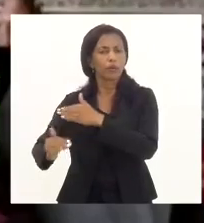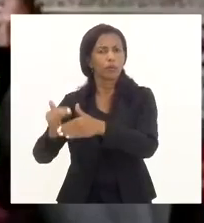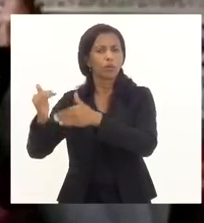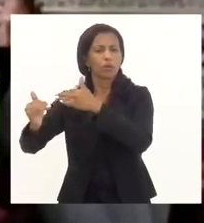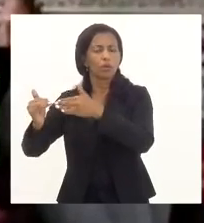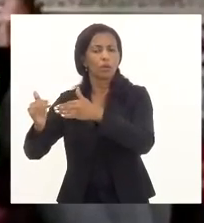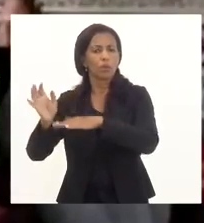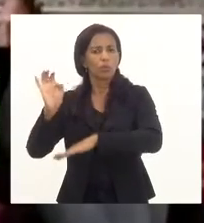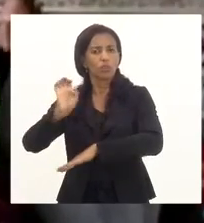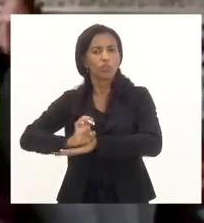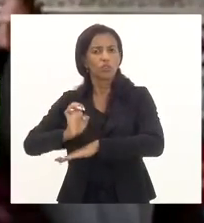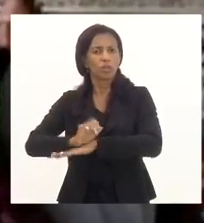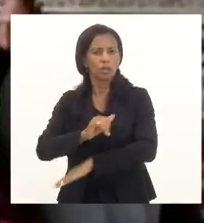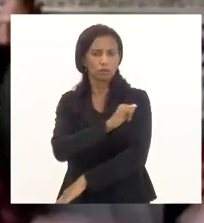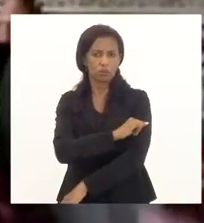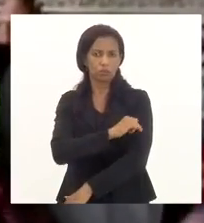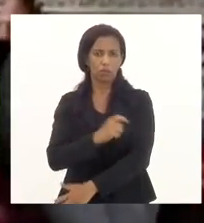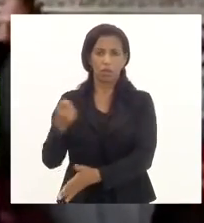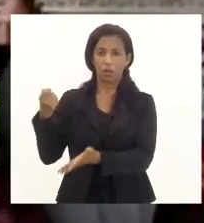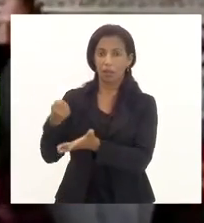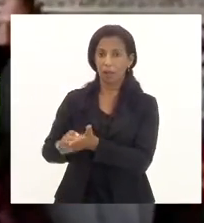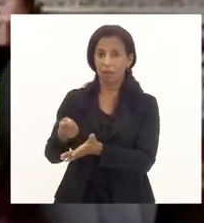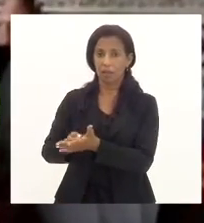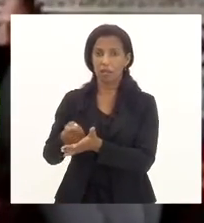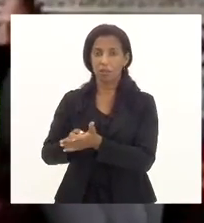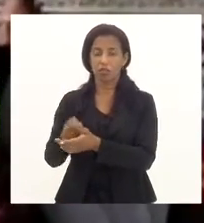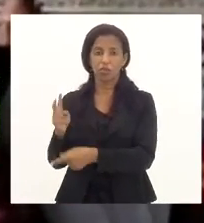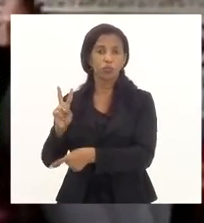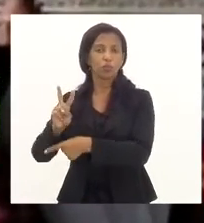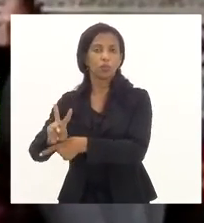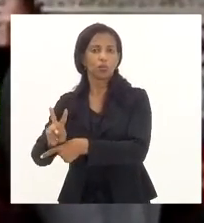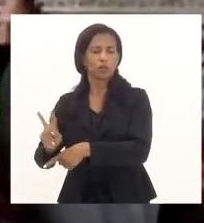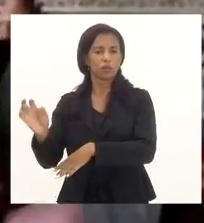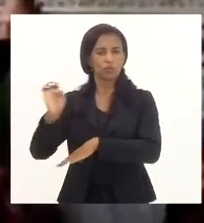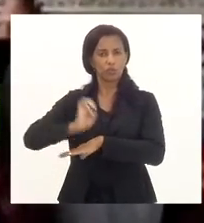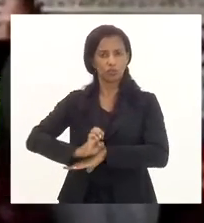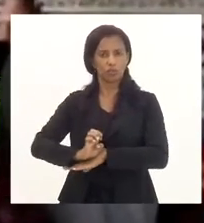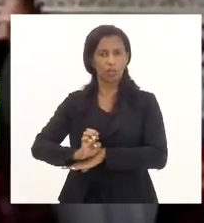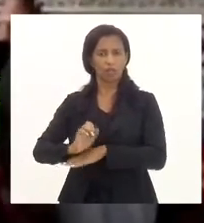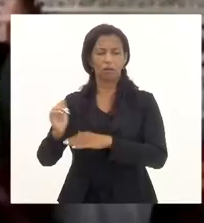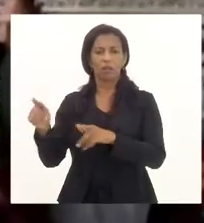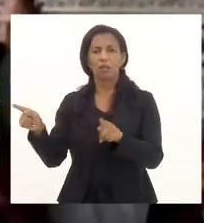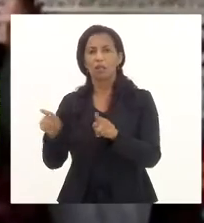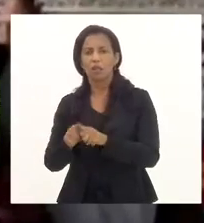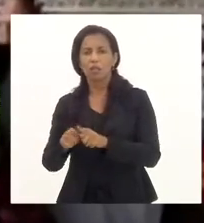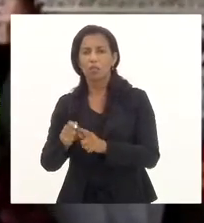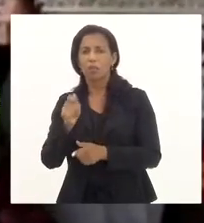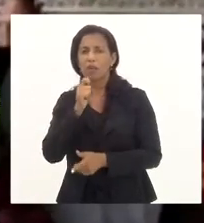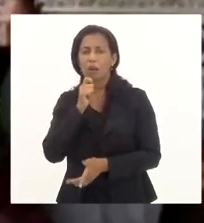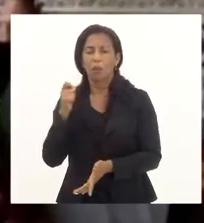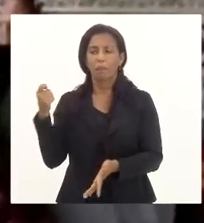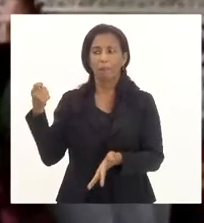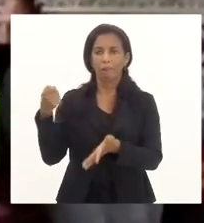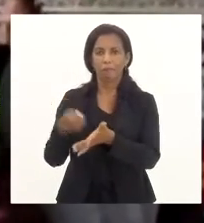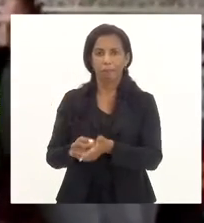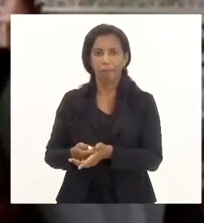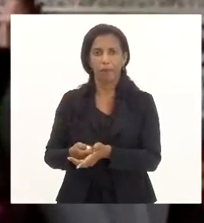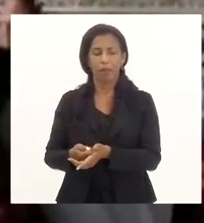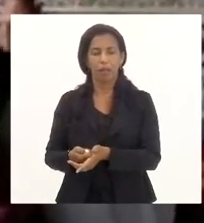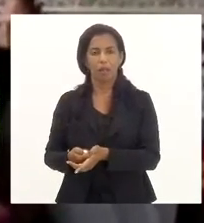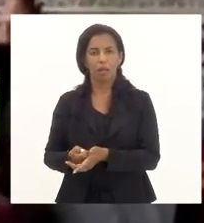do Estado do Rio de Janeiro a garantia de proteção ao estado e sobretudo não penalizar